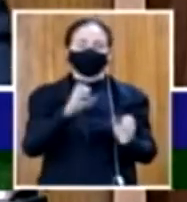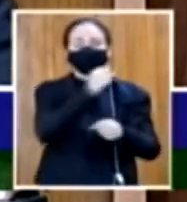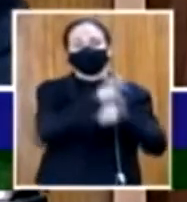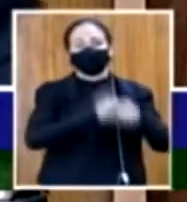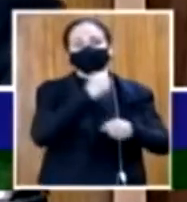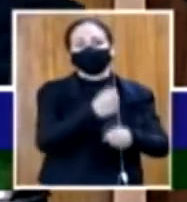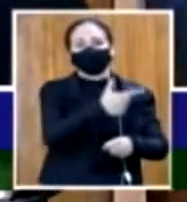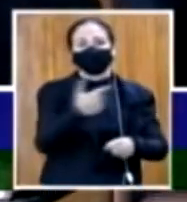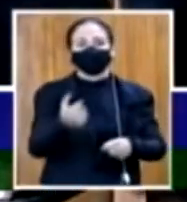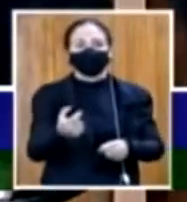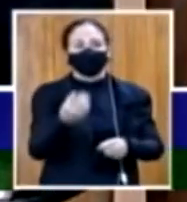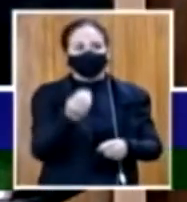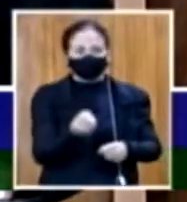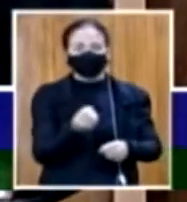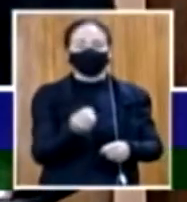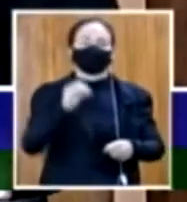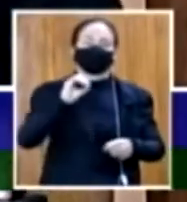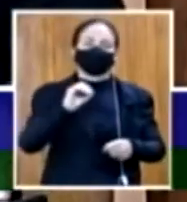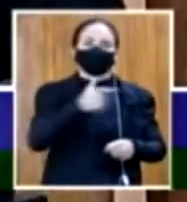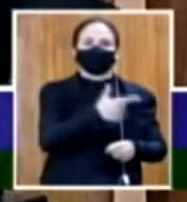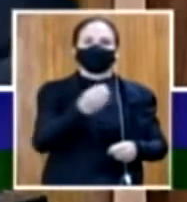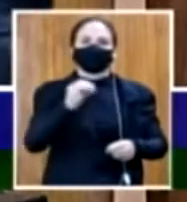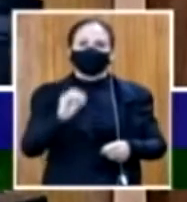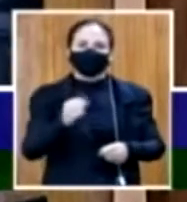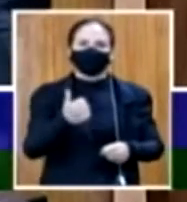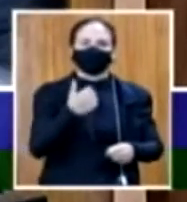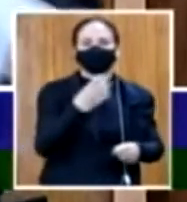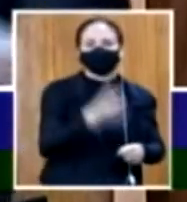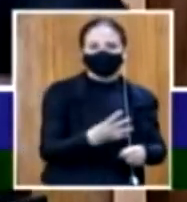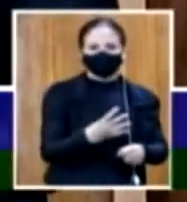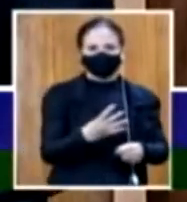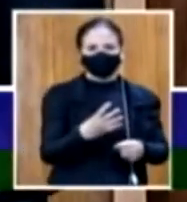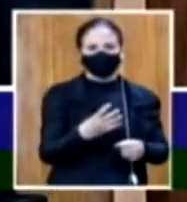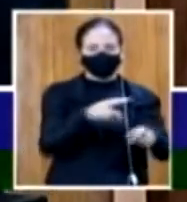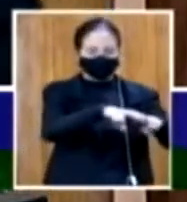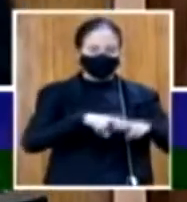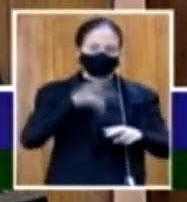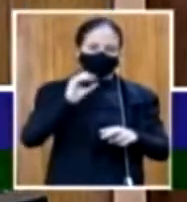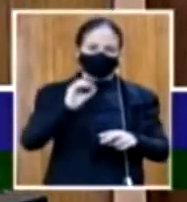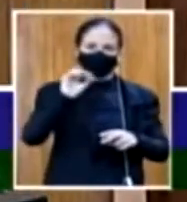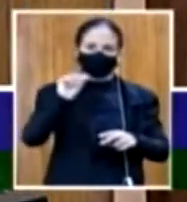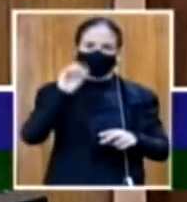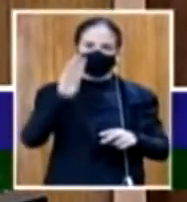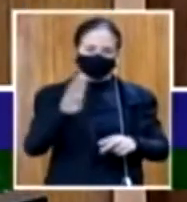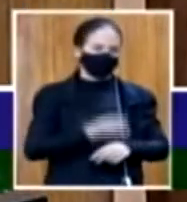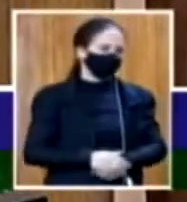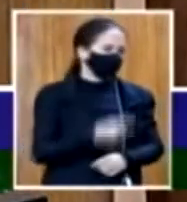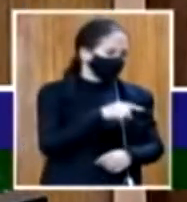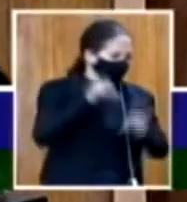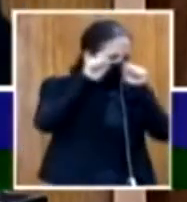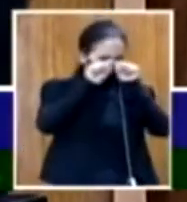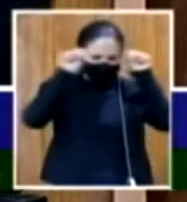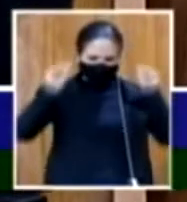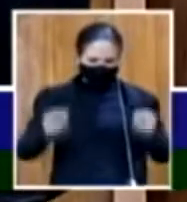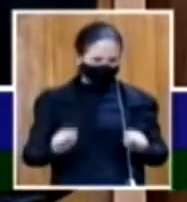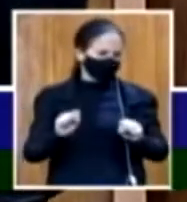essa casa, indicado pela OAB. Então, presidente, eu quero trazer esse tema tão importante